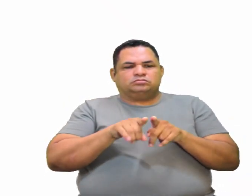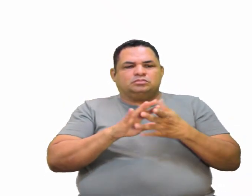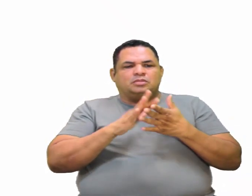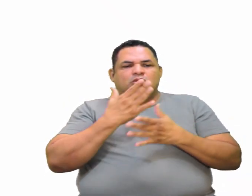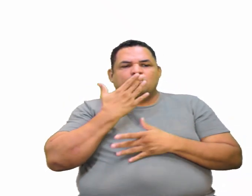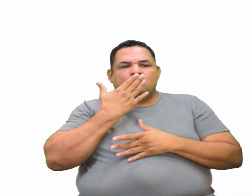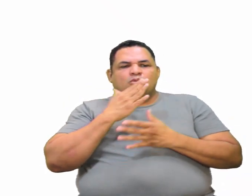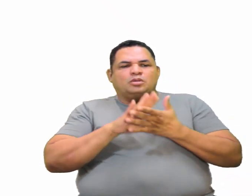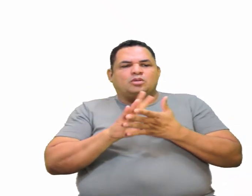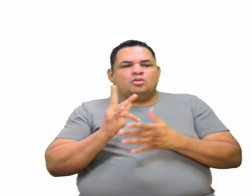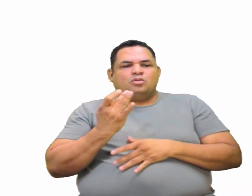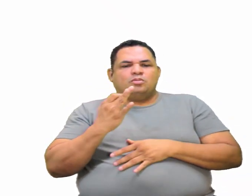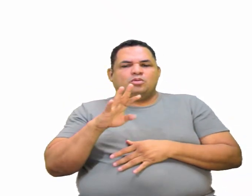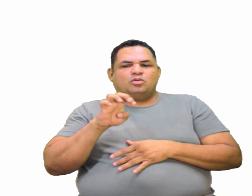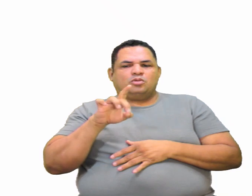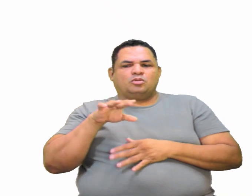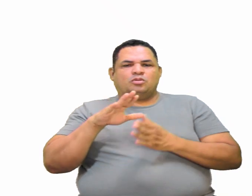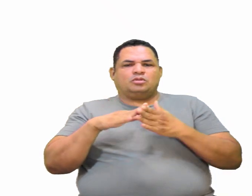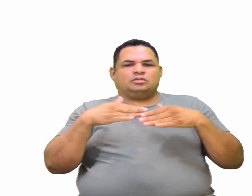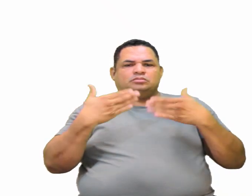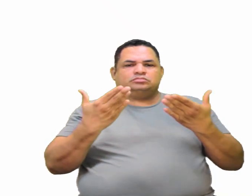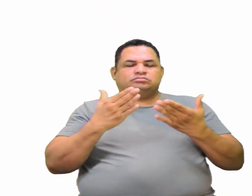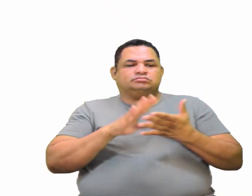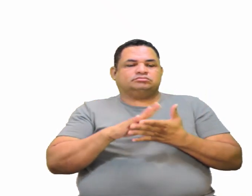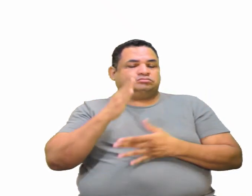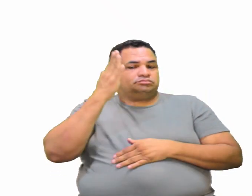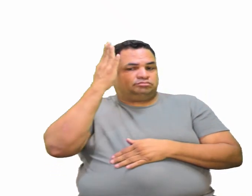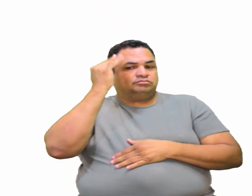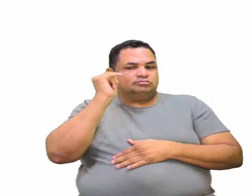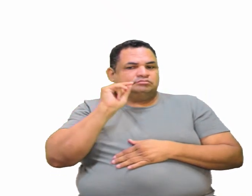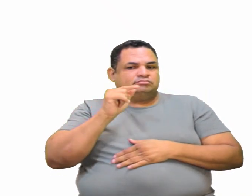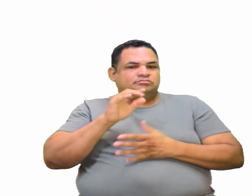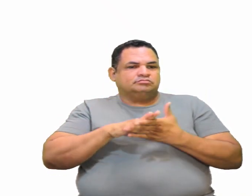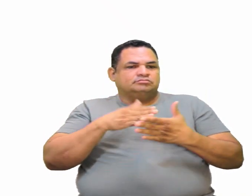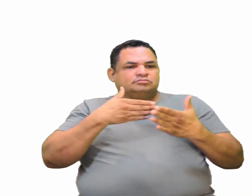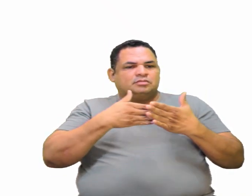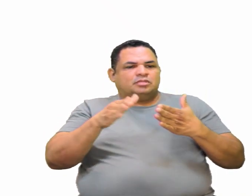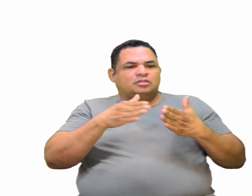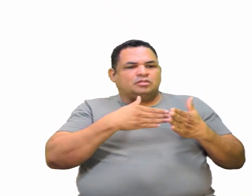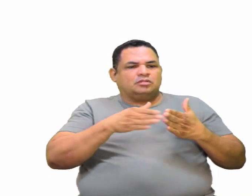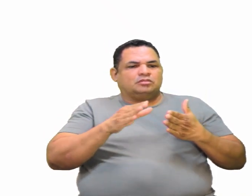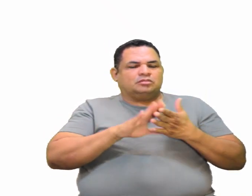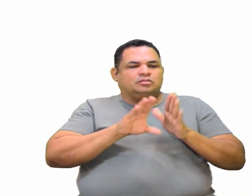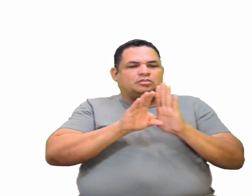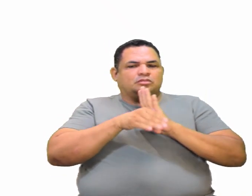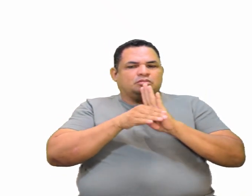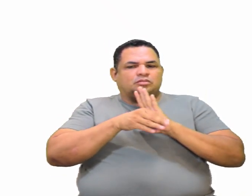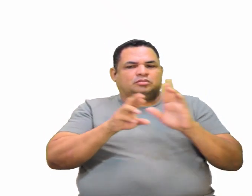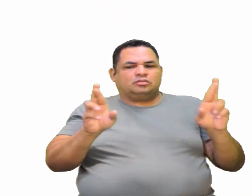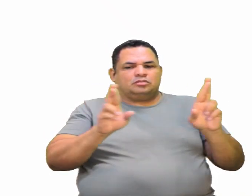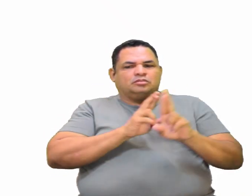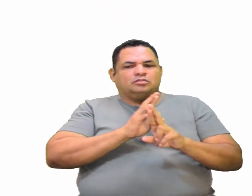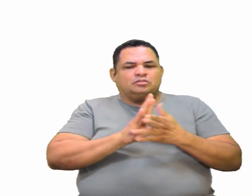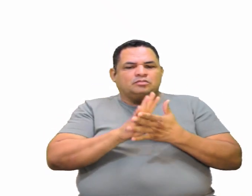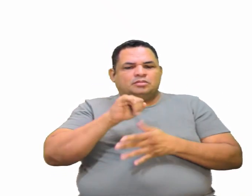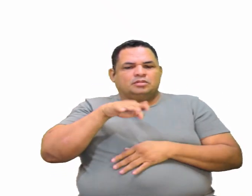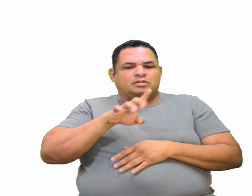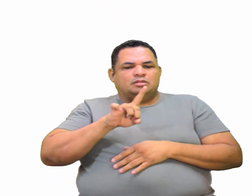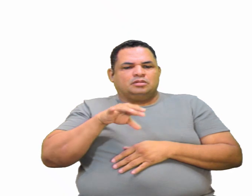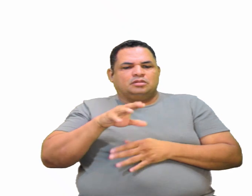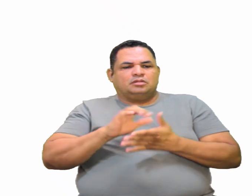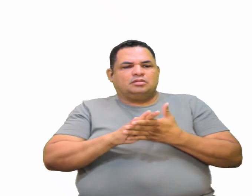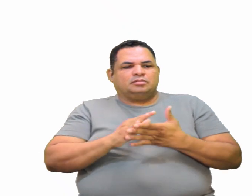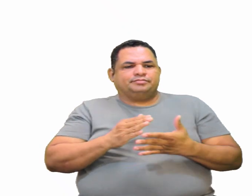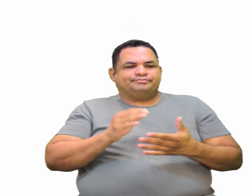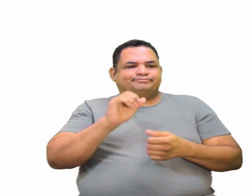à cor, que é a homocromia. De cara, a gente já começa o quê? Eliminar os conceitos relacionados ao mimetismo. Então, eu já sei que a